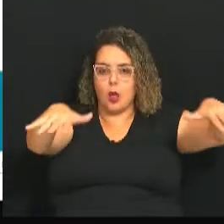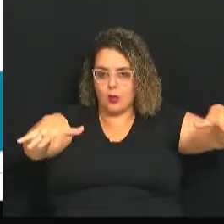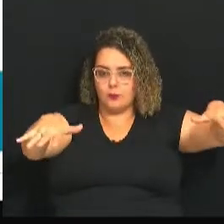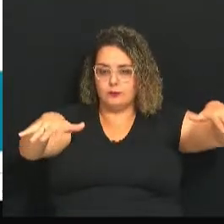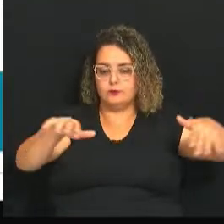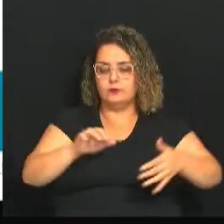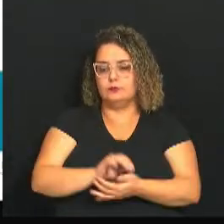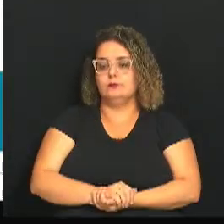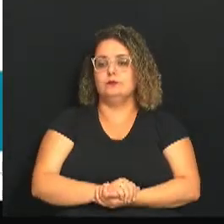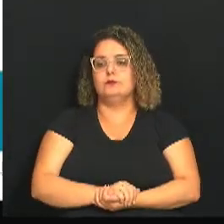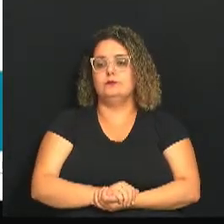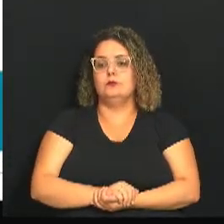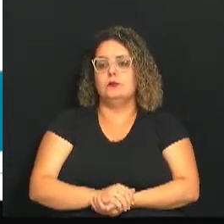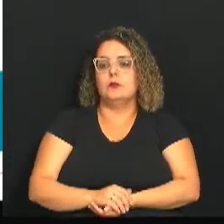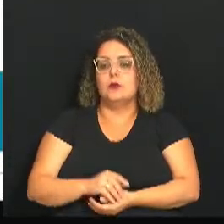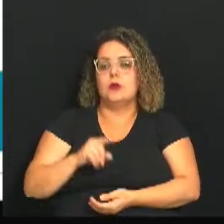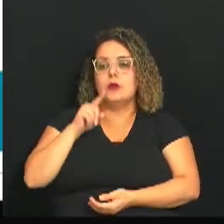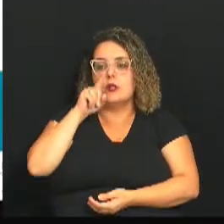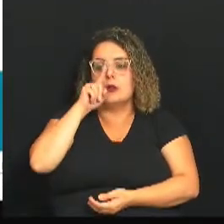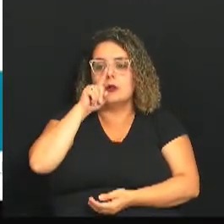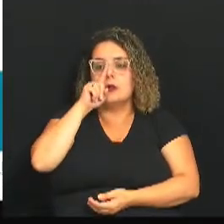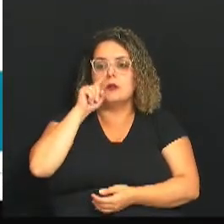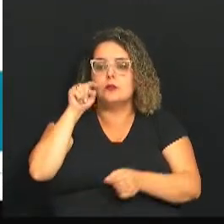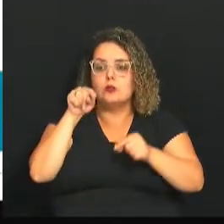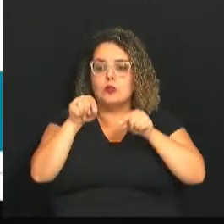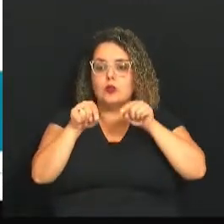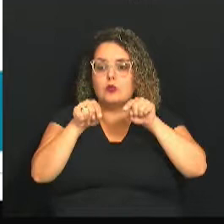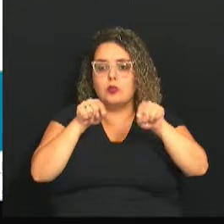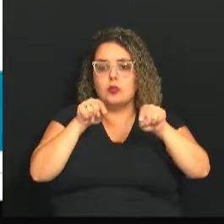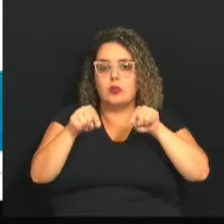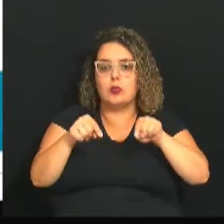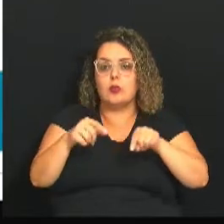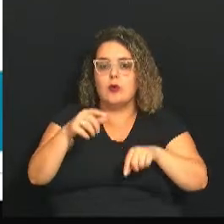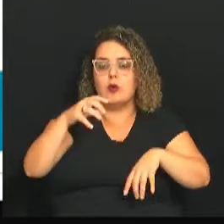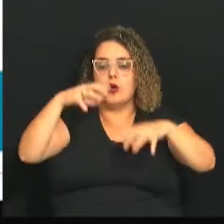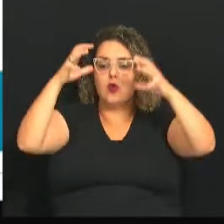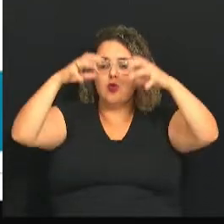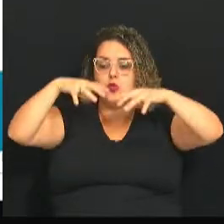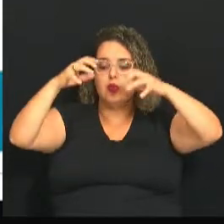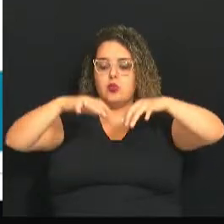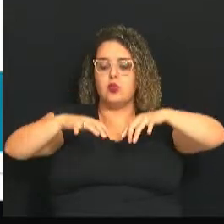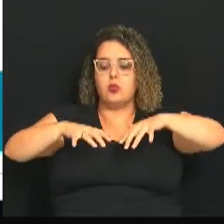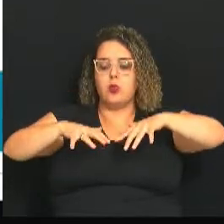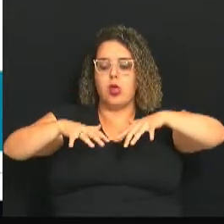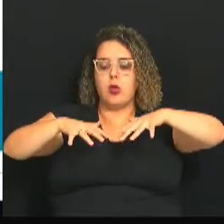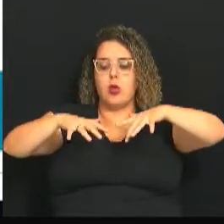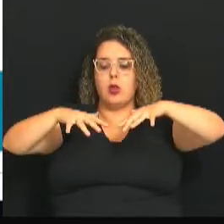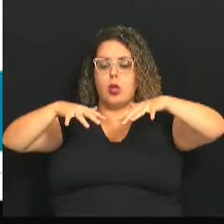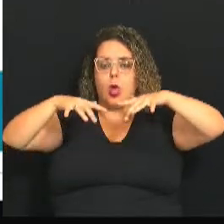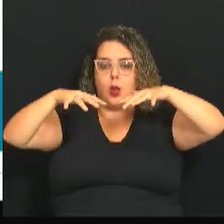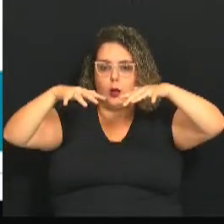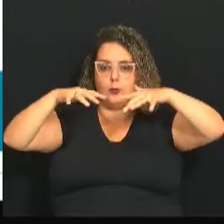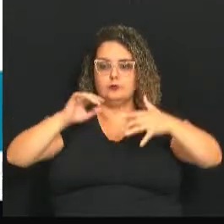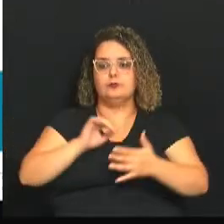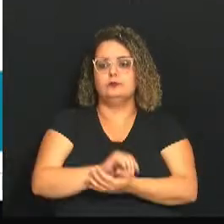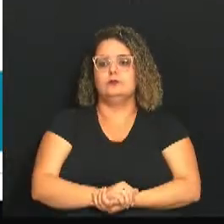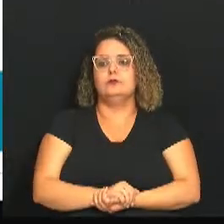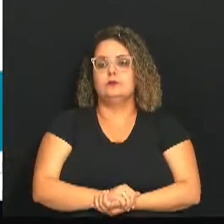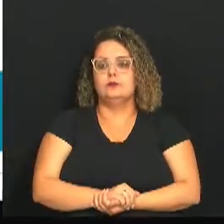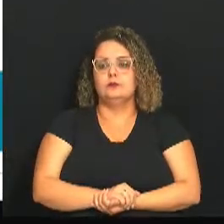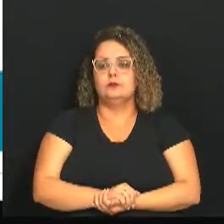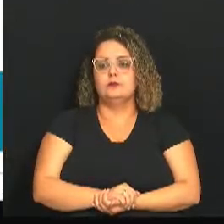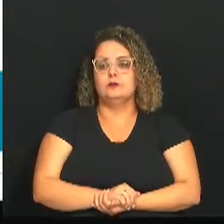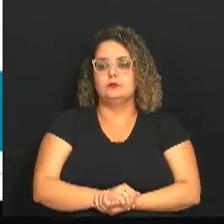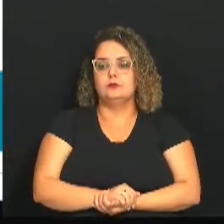em amarelinho os pontos críticos de alagamento, né, em vias, talvez pontos mais baixos,